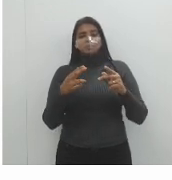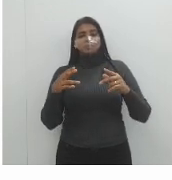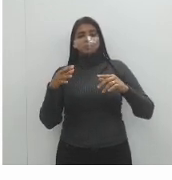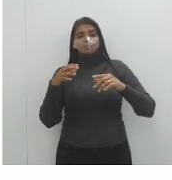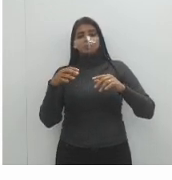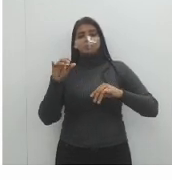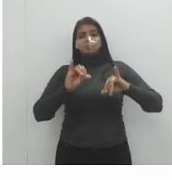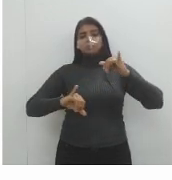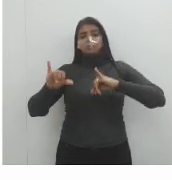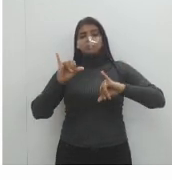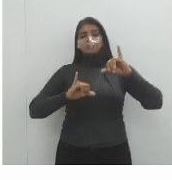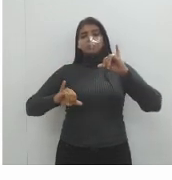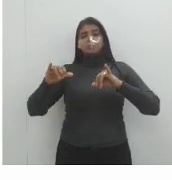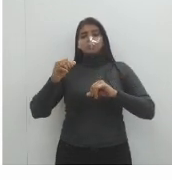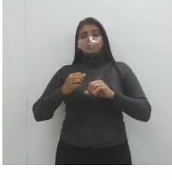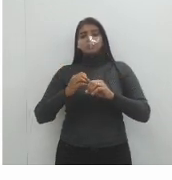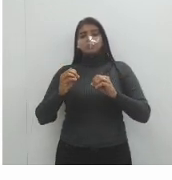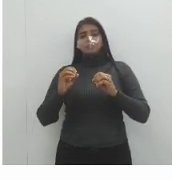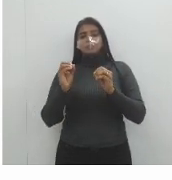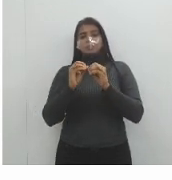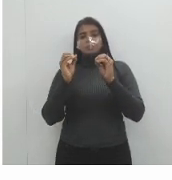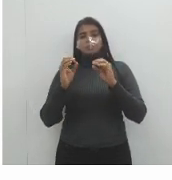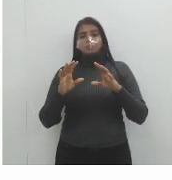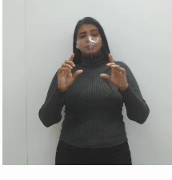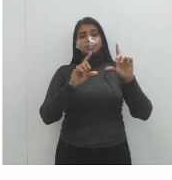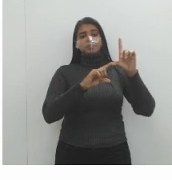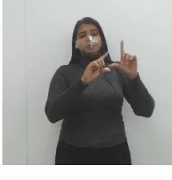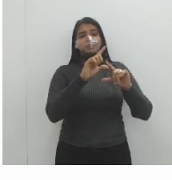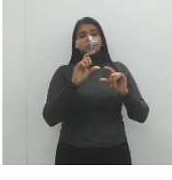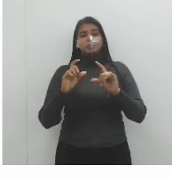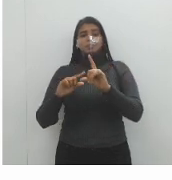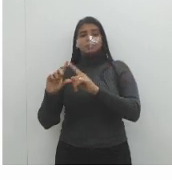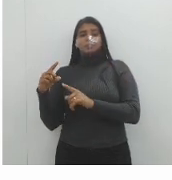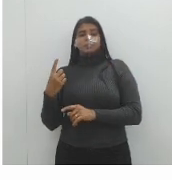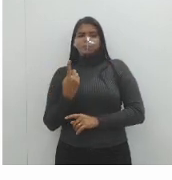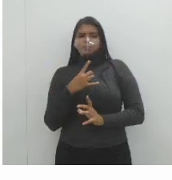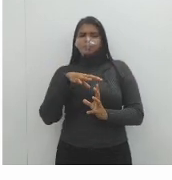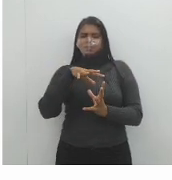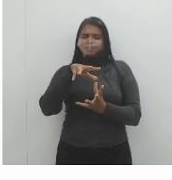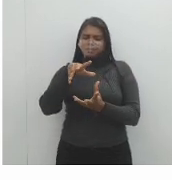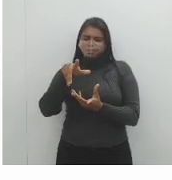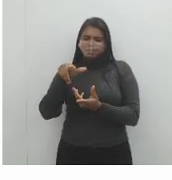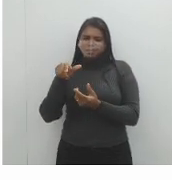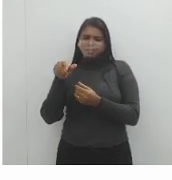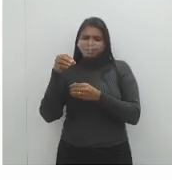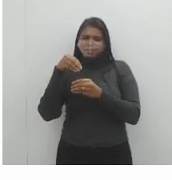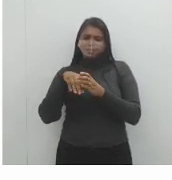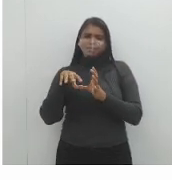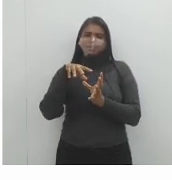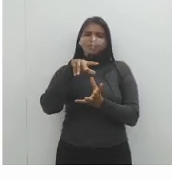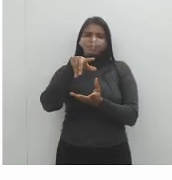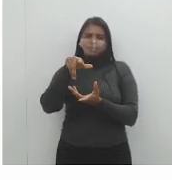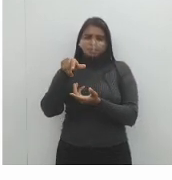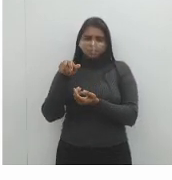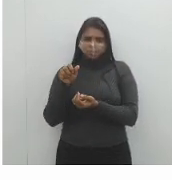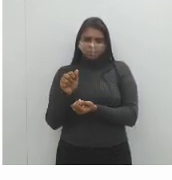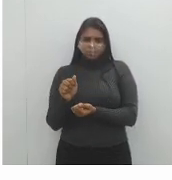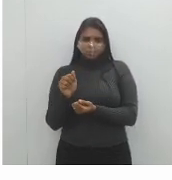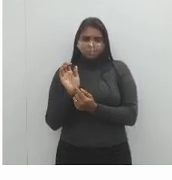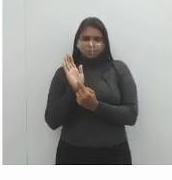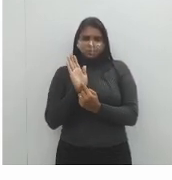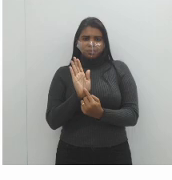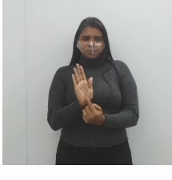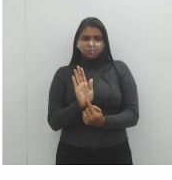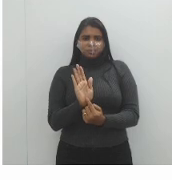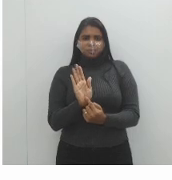as estrelas também constituem. Então, nós somos também o universo, nós fazemos parte desse universo. Como mostra aqui